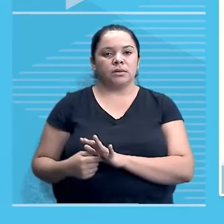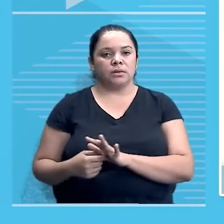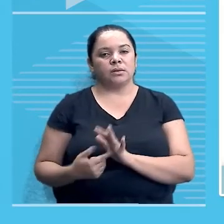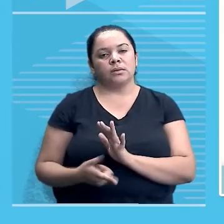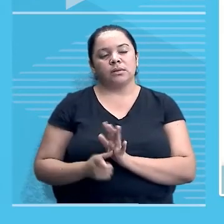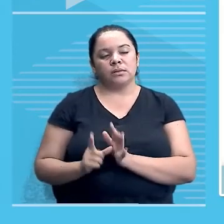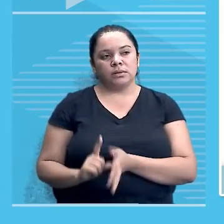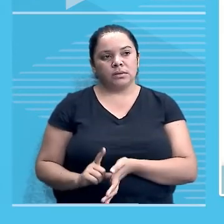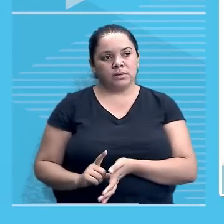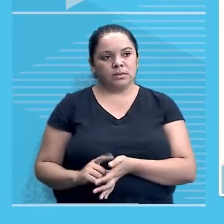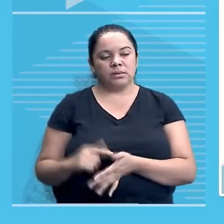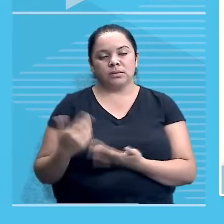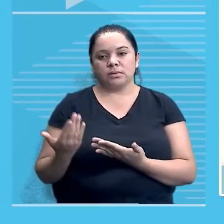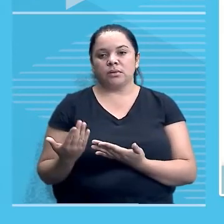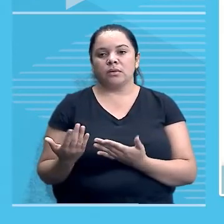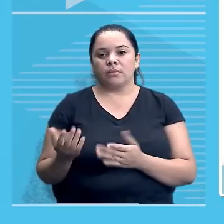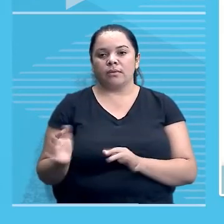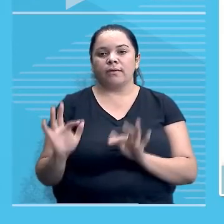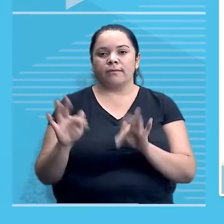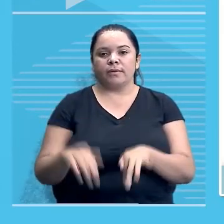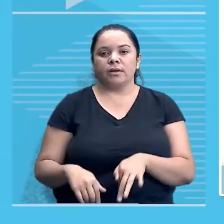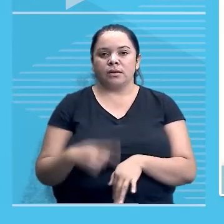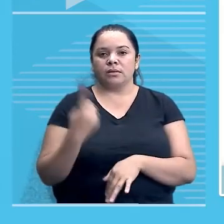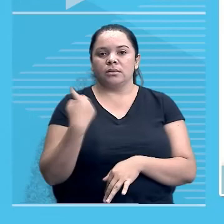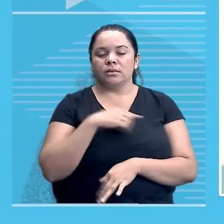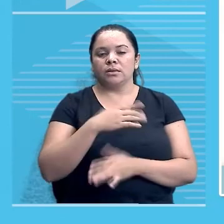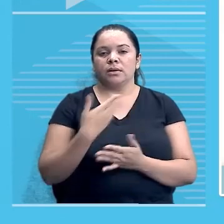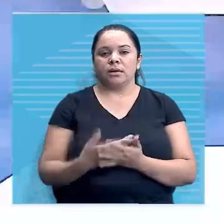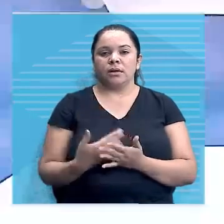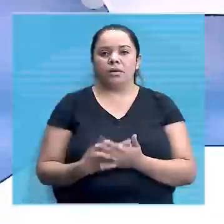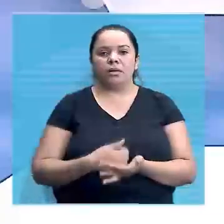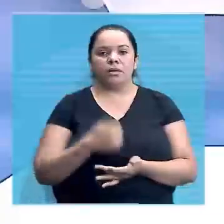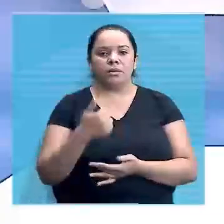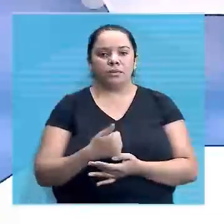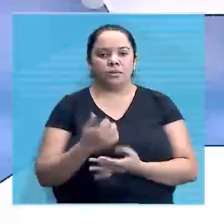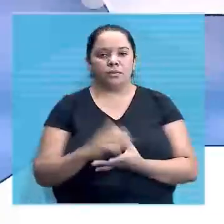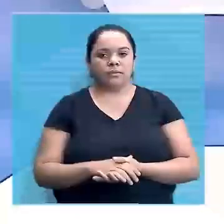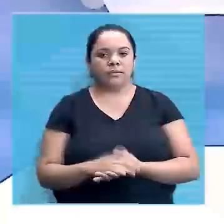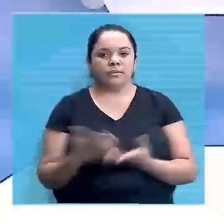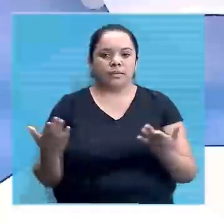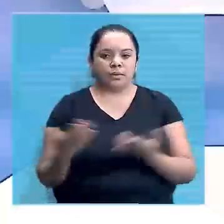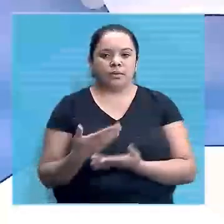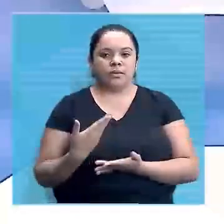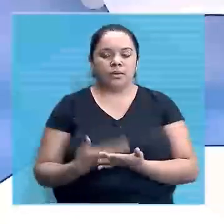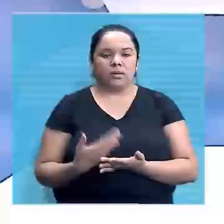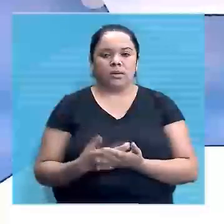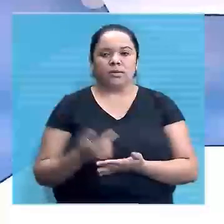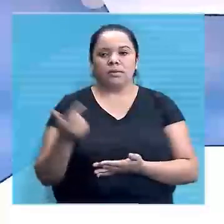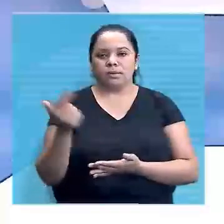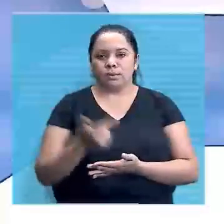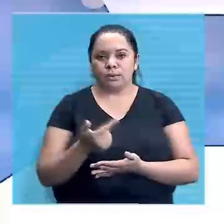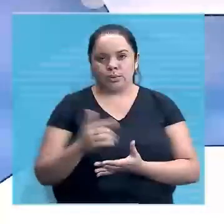Bom, jovens, a gente finaliza aqui esse nosso primeiro horário. Vamos para o segundo horário já já,